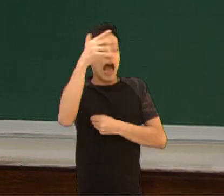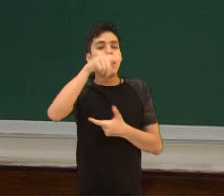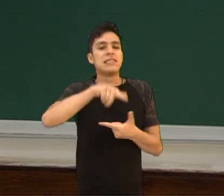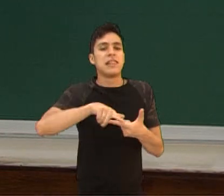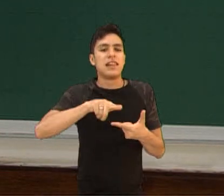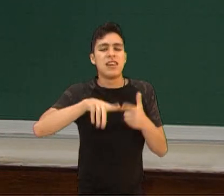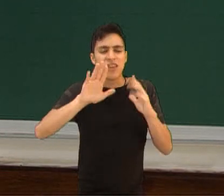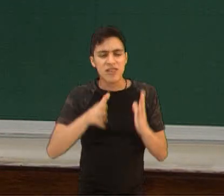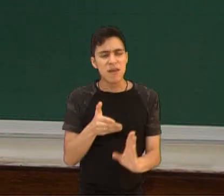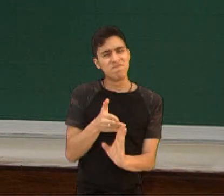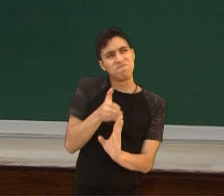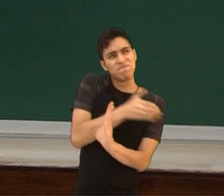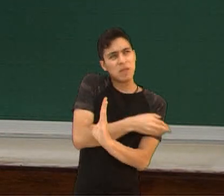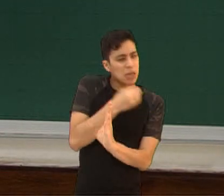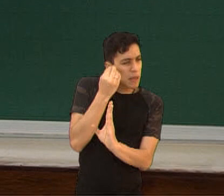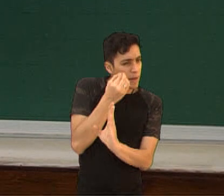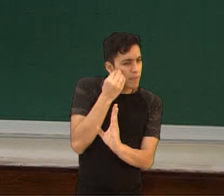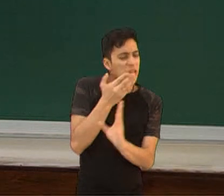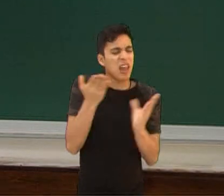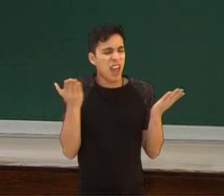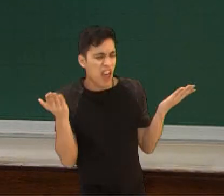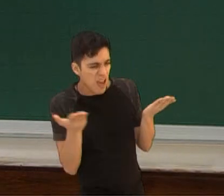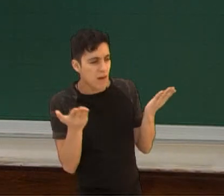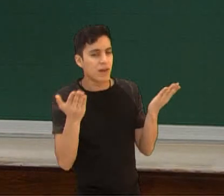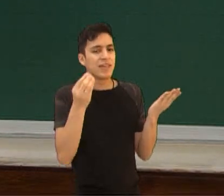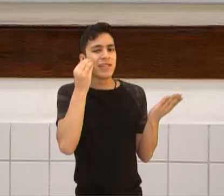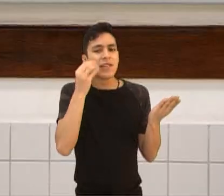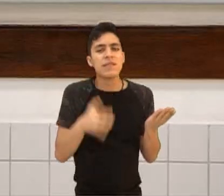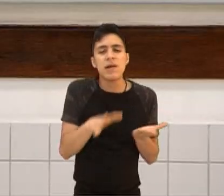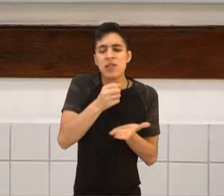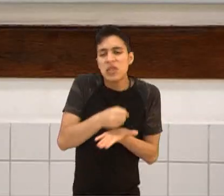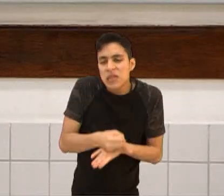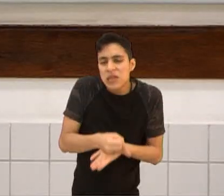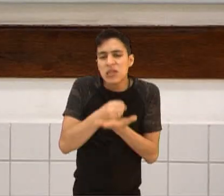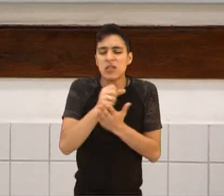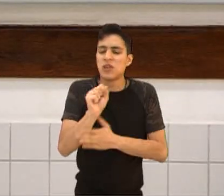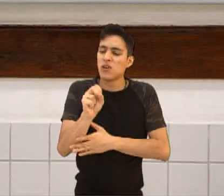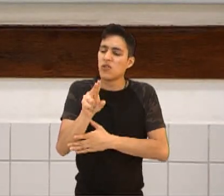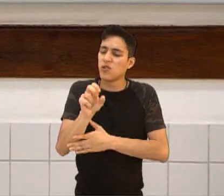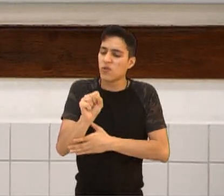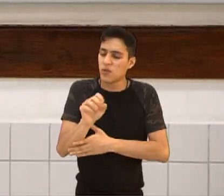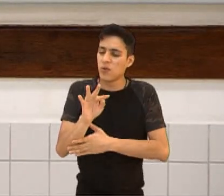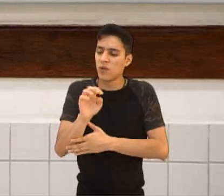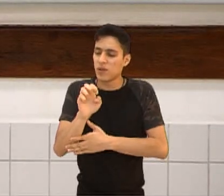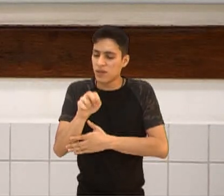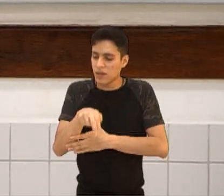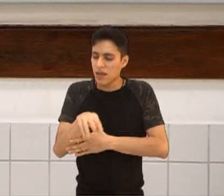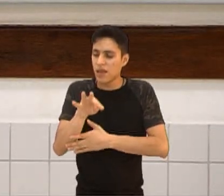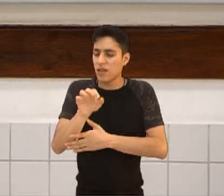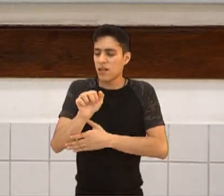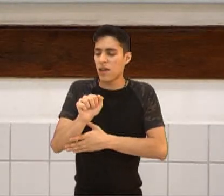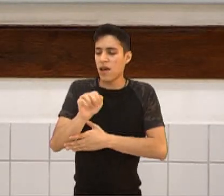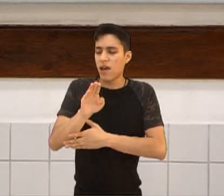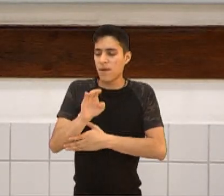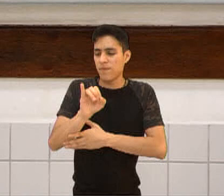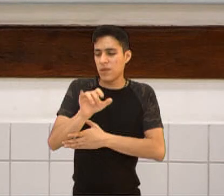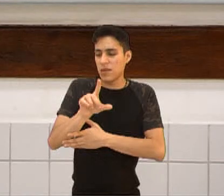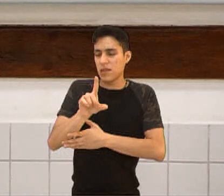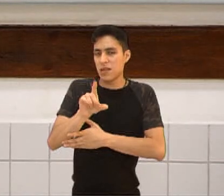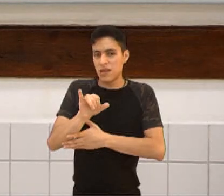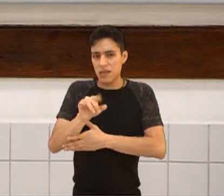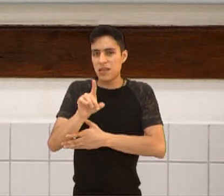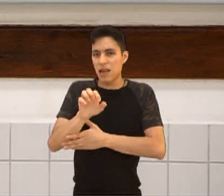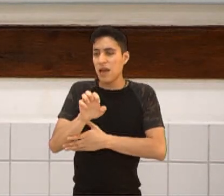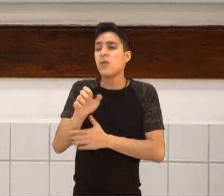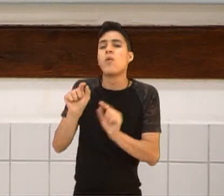há alguns séculos atrás e hoje buscam sustentabilidade. Né, oferecer aos cidadãos das cidades europeias uma qualidade